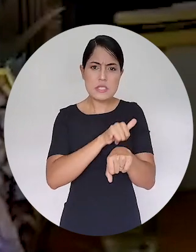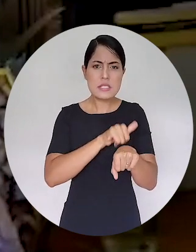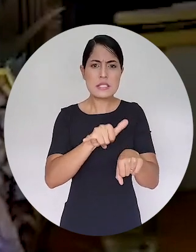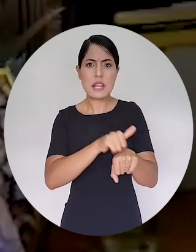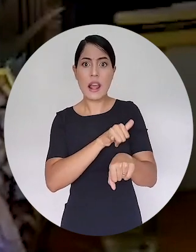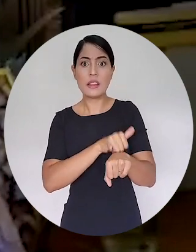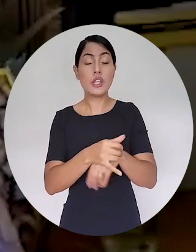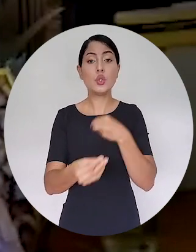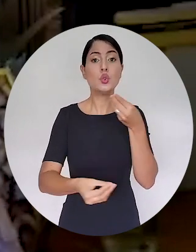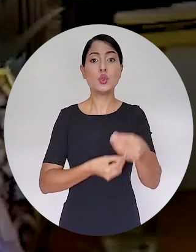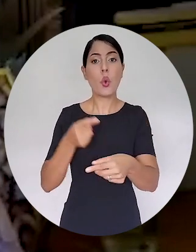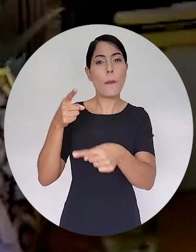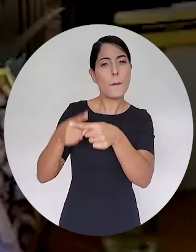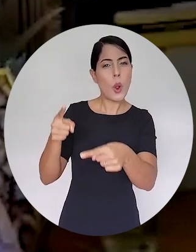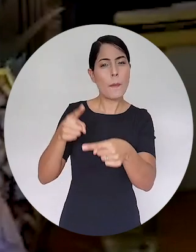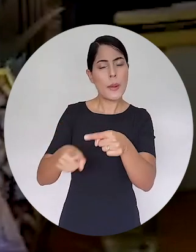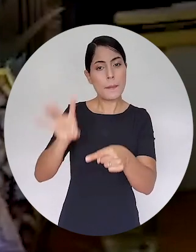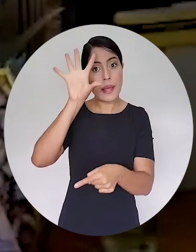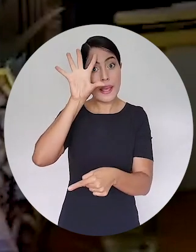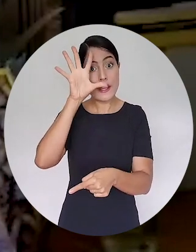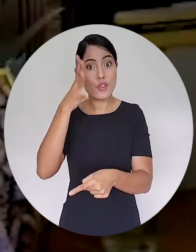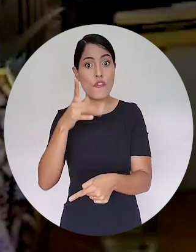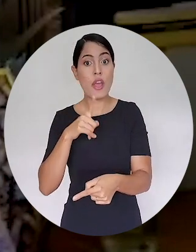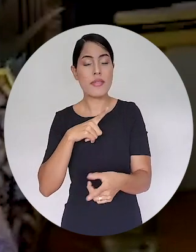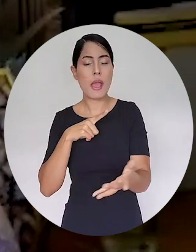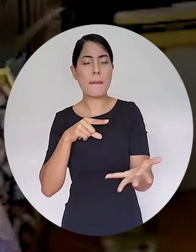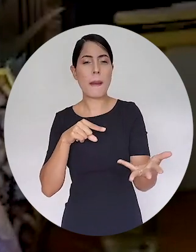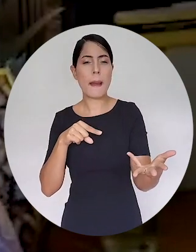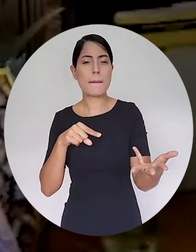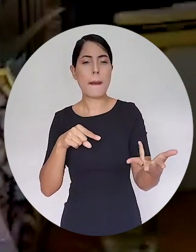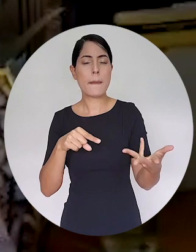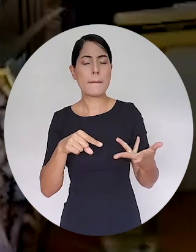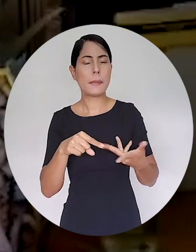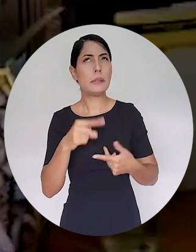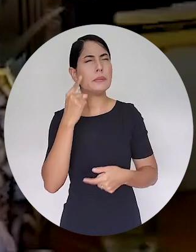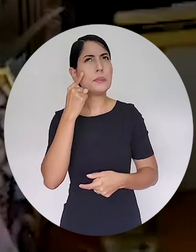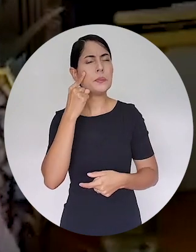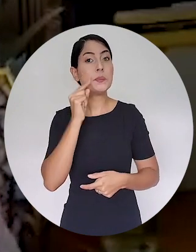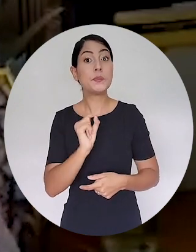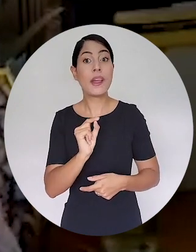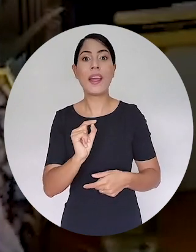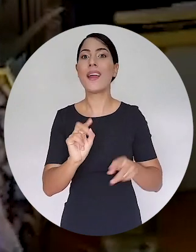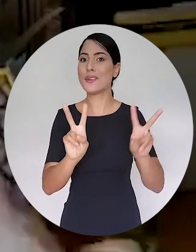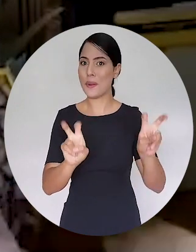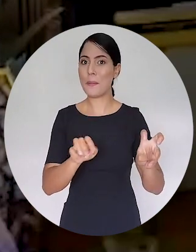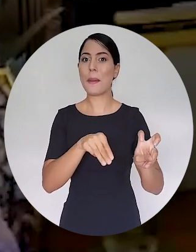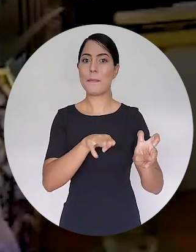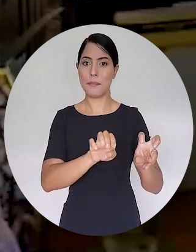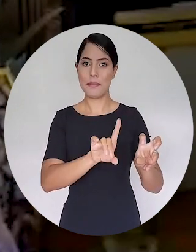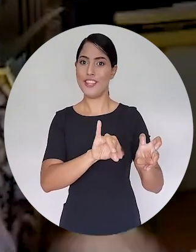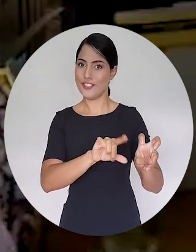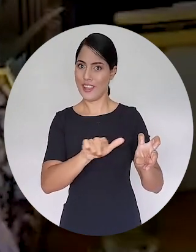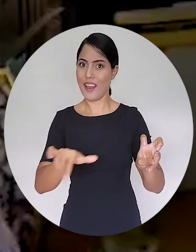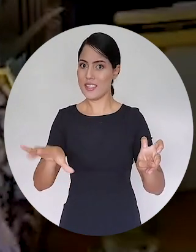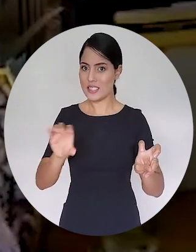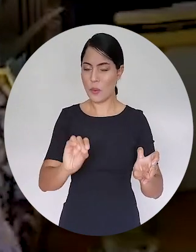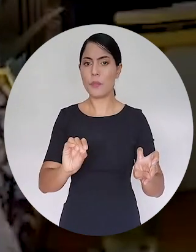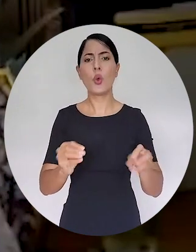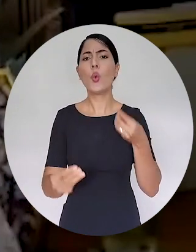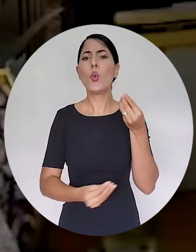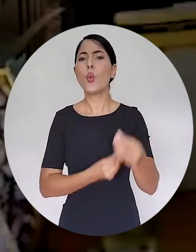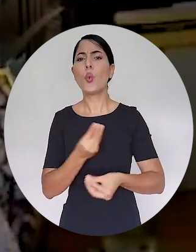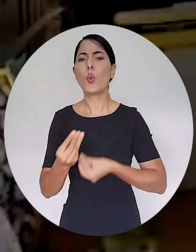métodos alternativos à jurisdição, a gente pensa na mediação. A mediação é uma forma de se resolver